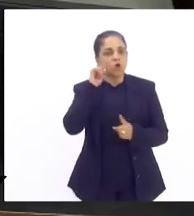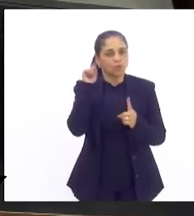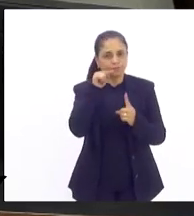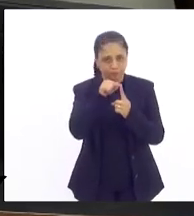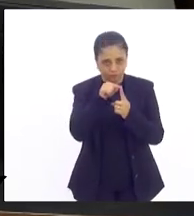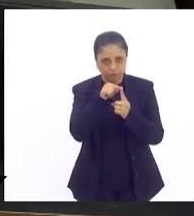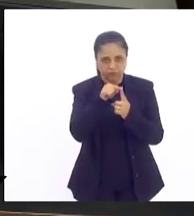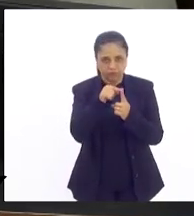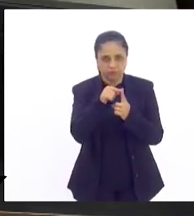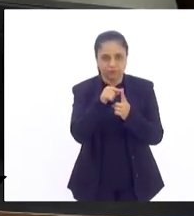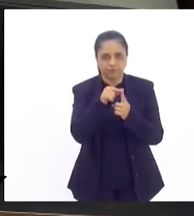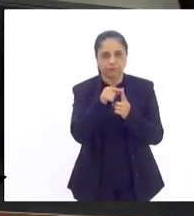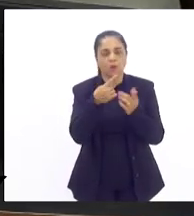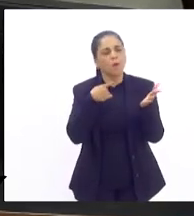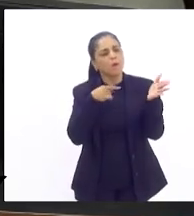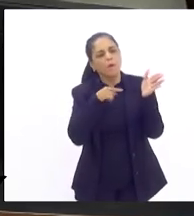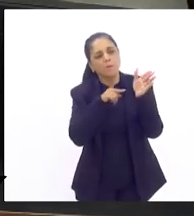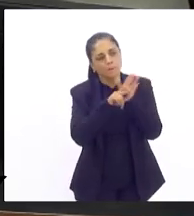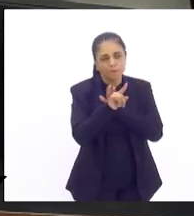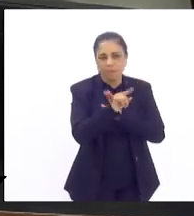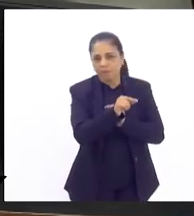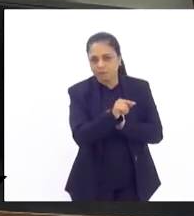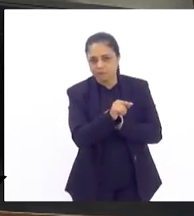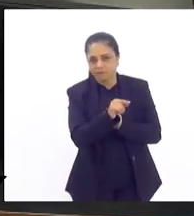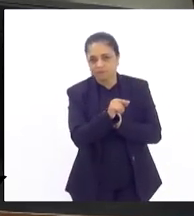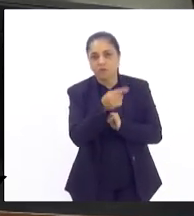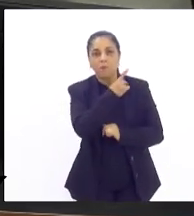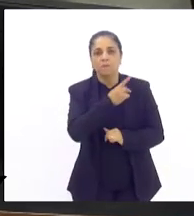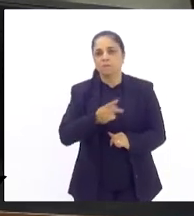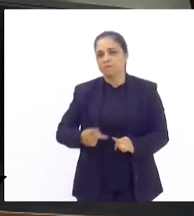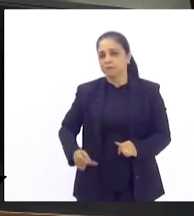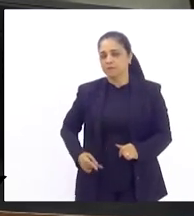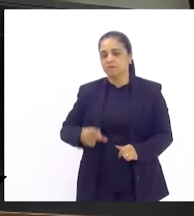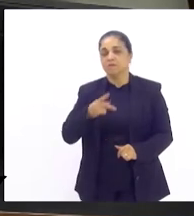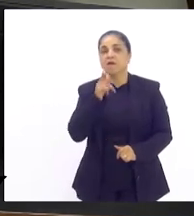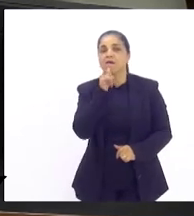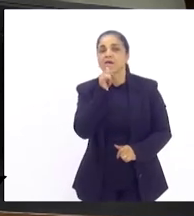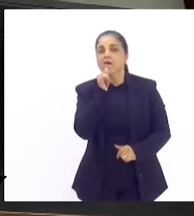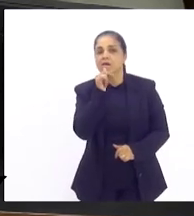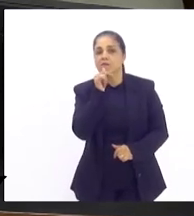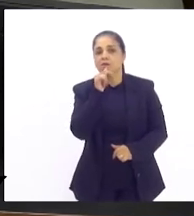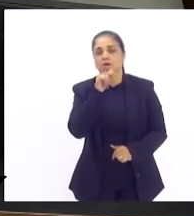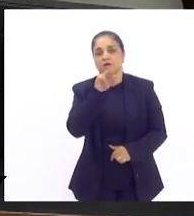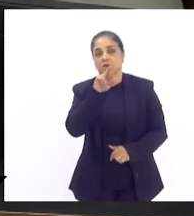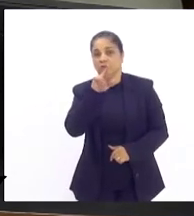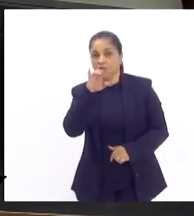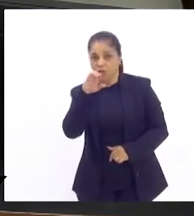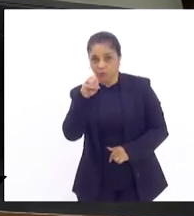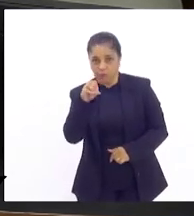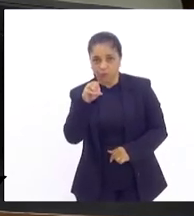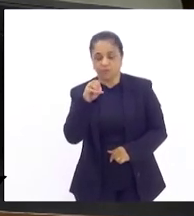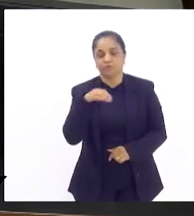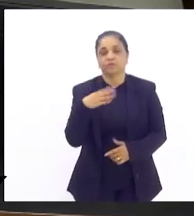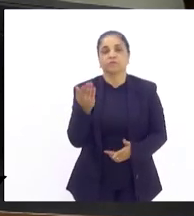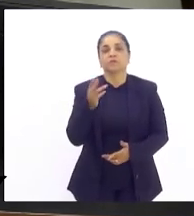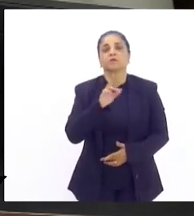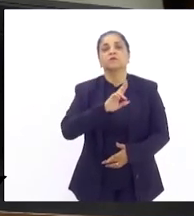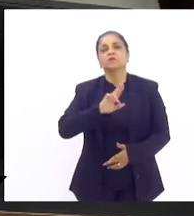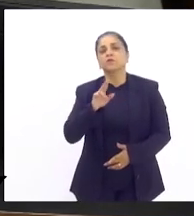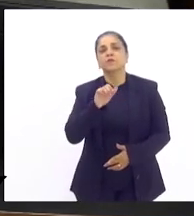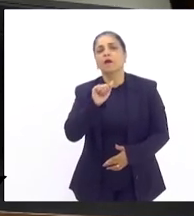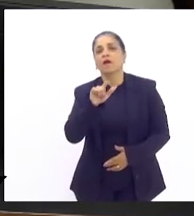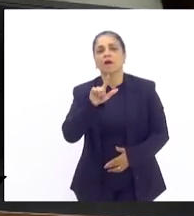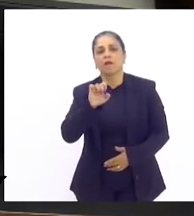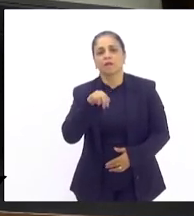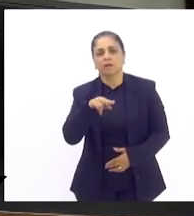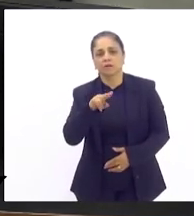objetivo, perguntar mais uma vez o presidente da Águas do Rio, doutor Alexandre Bianchini. Doutor Alexandre, eu